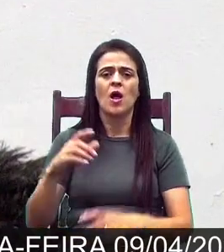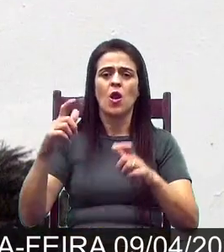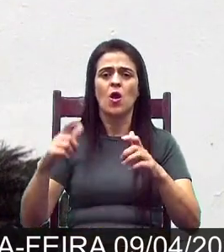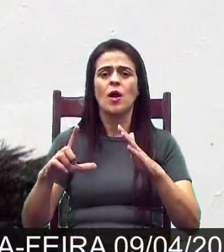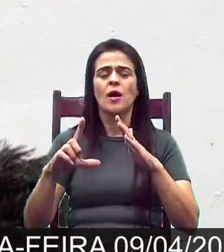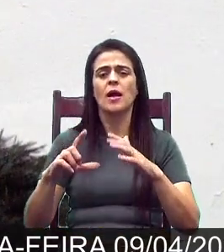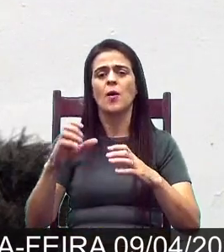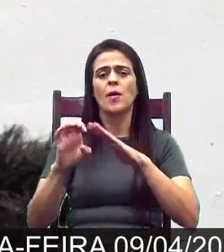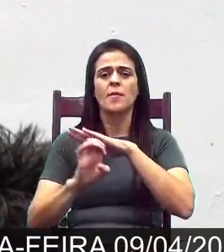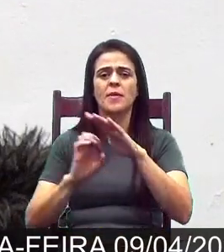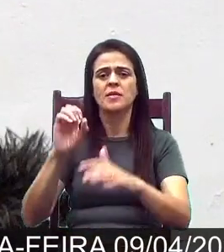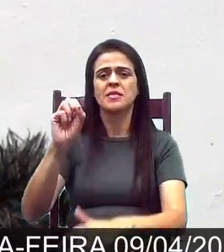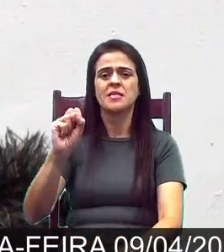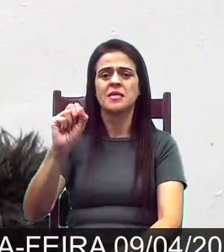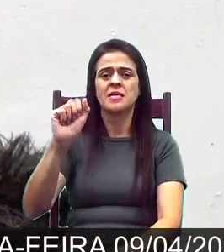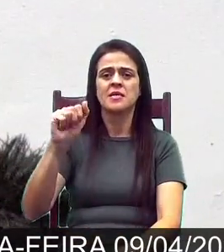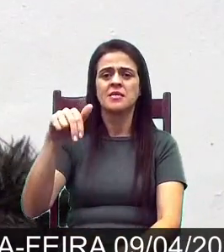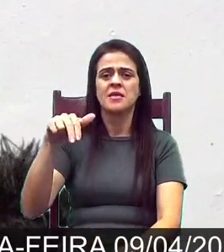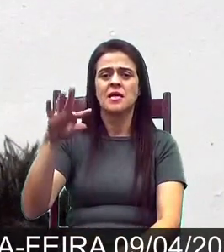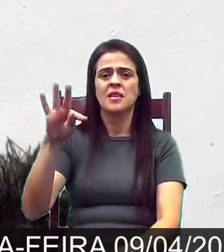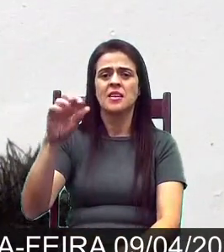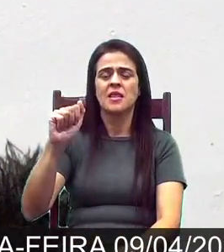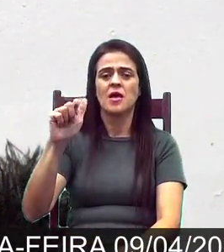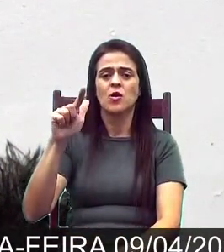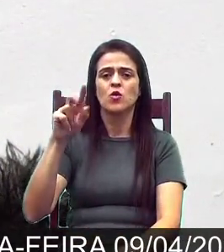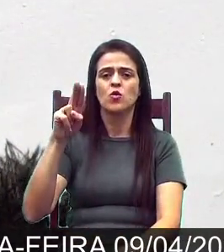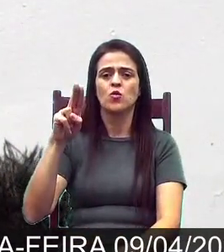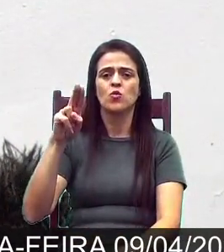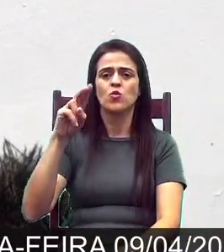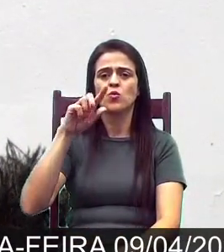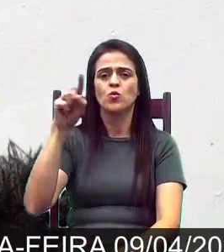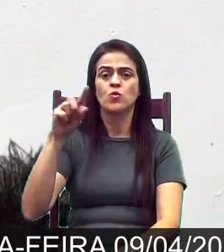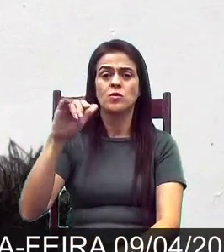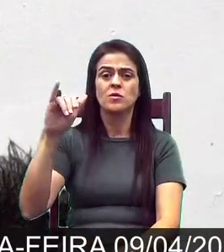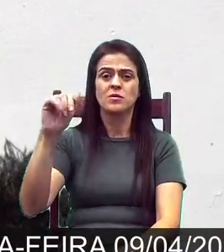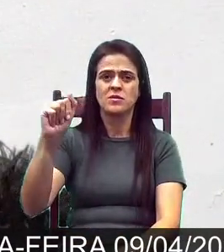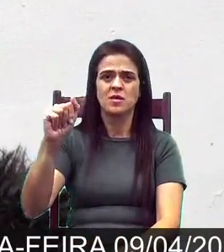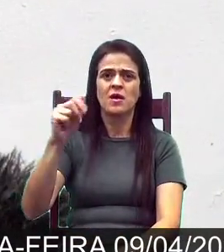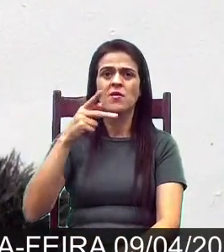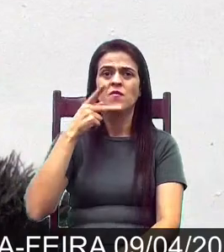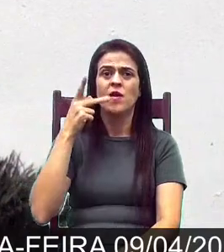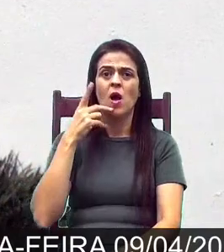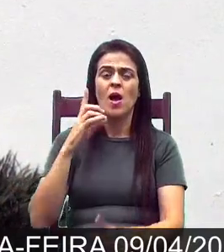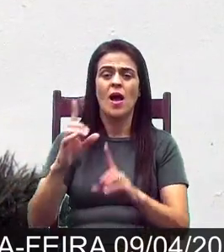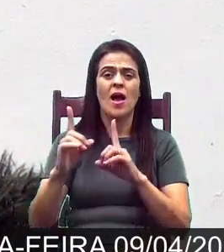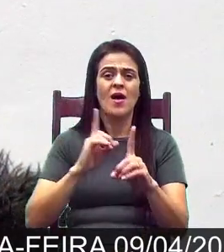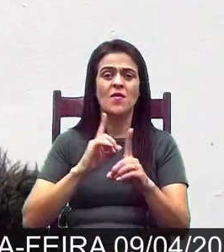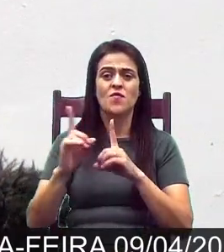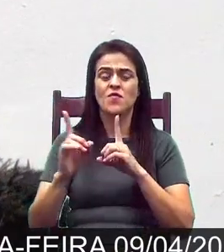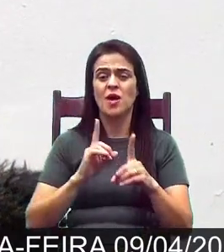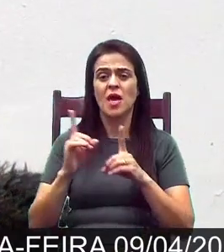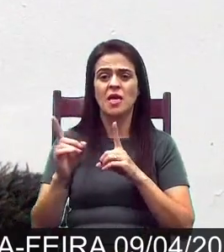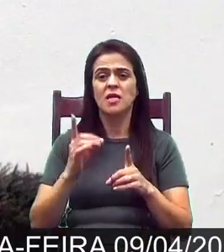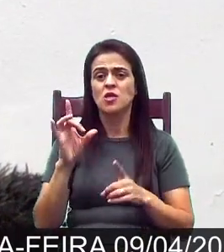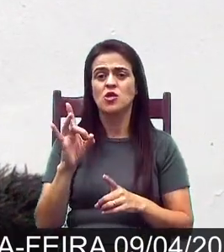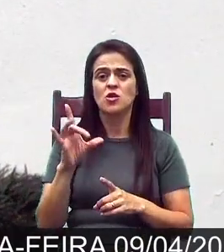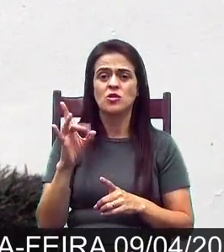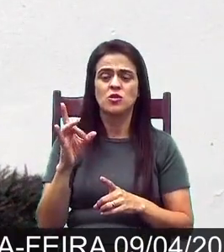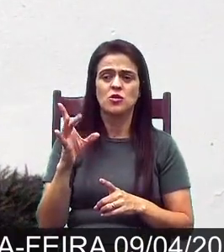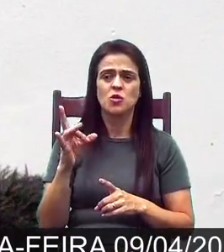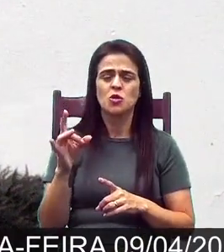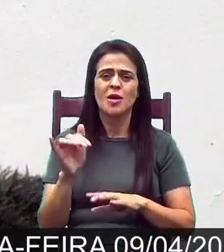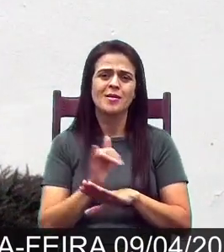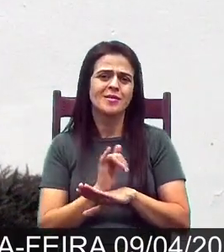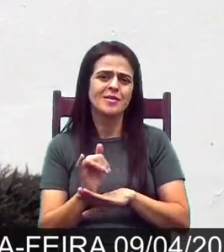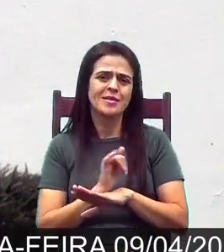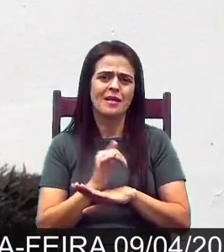procurando e a justificativa é que atualmente essa avenida existe apenas passagem provisória para veículos com